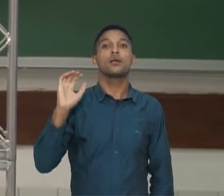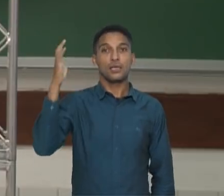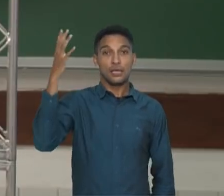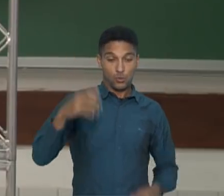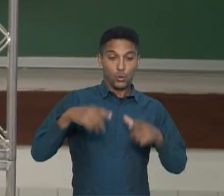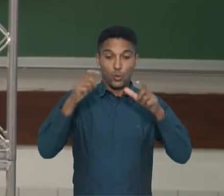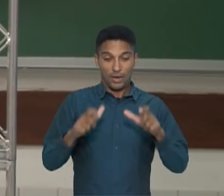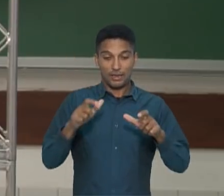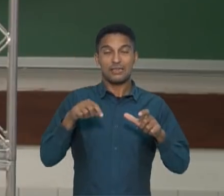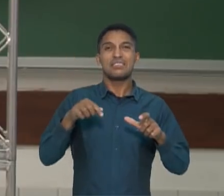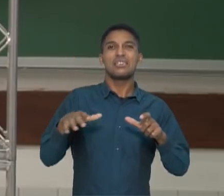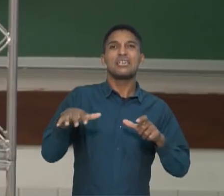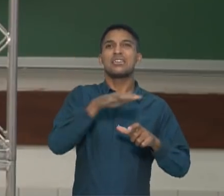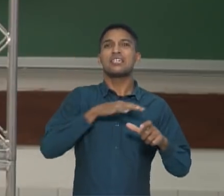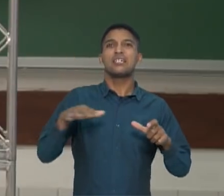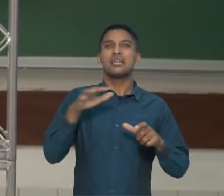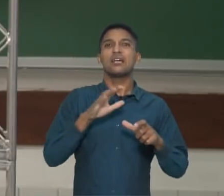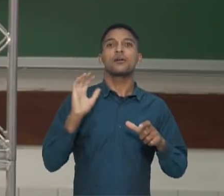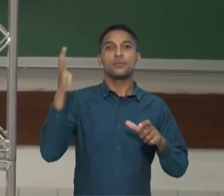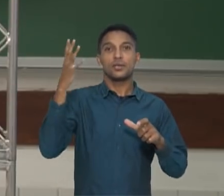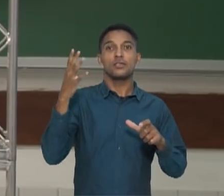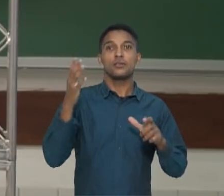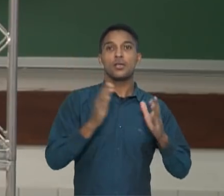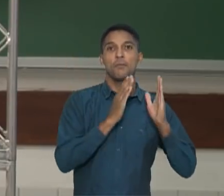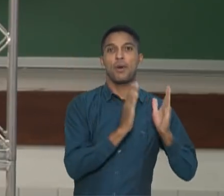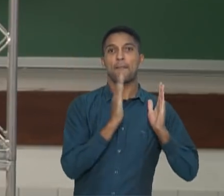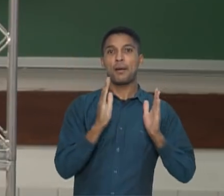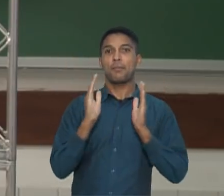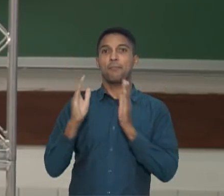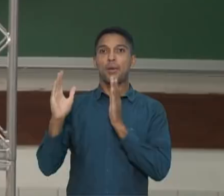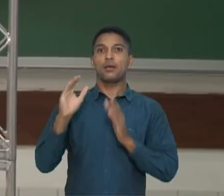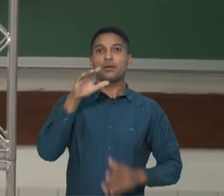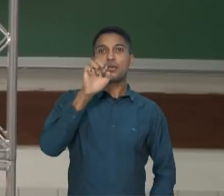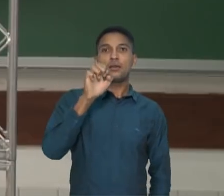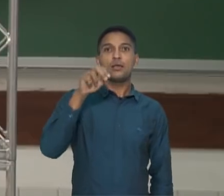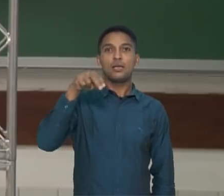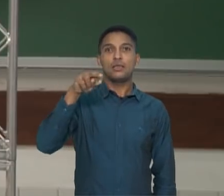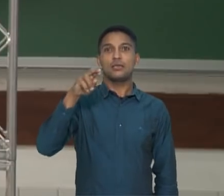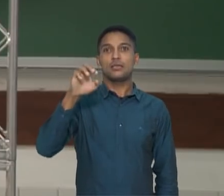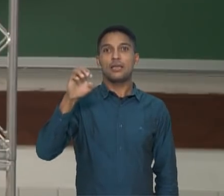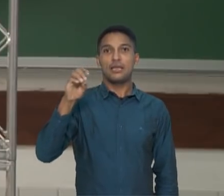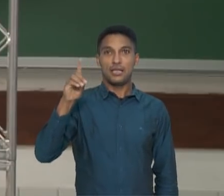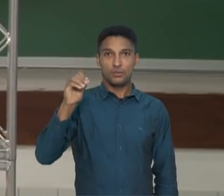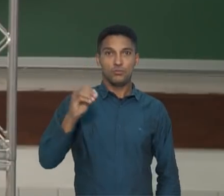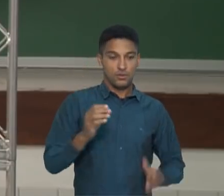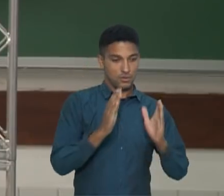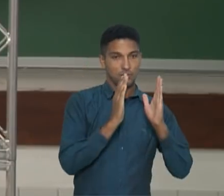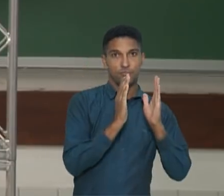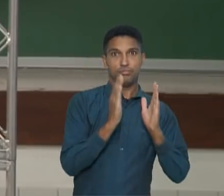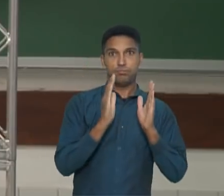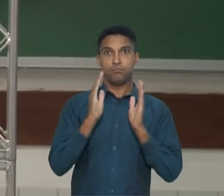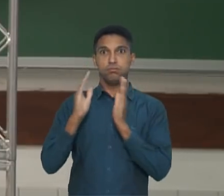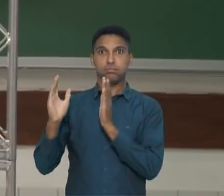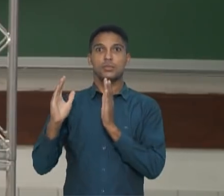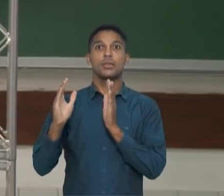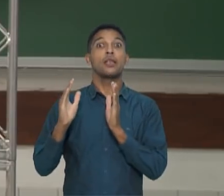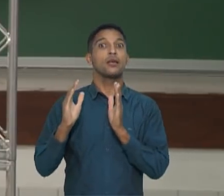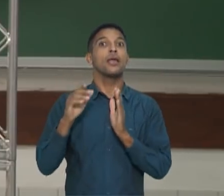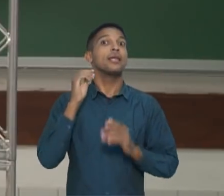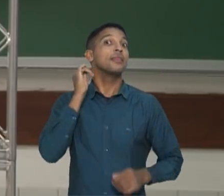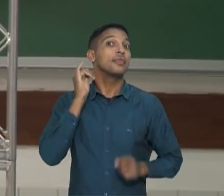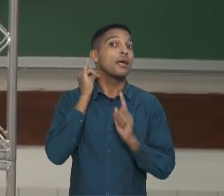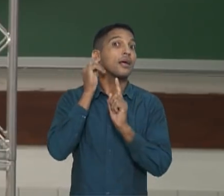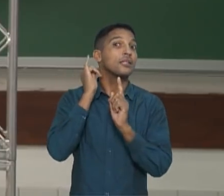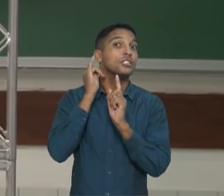todos os acontecimentos, e aí encerra-se o conto, porque tem essa característica de ser uma narrativa breve,